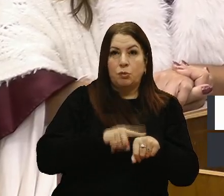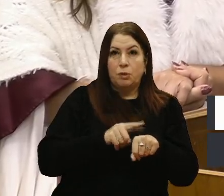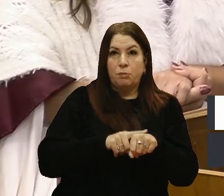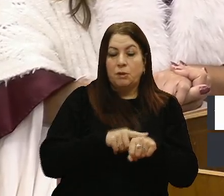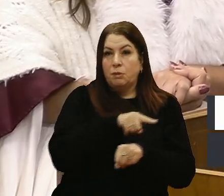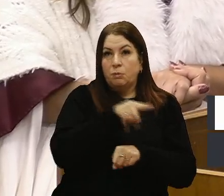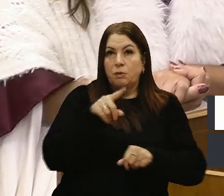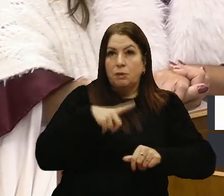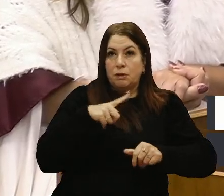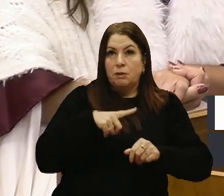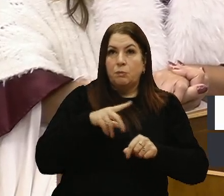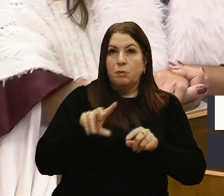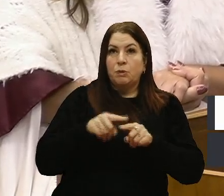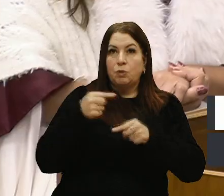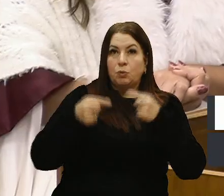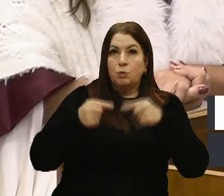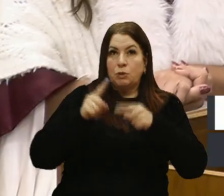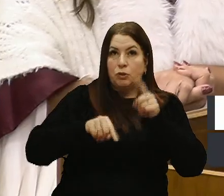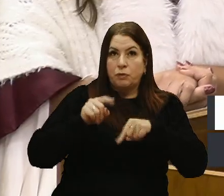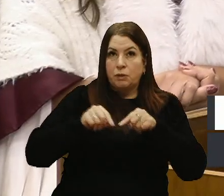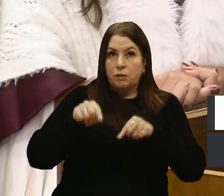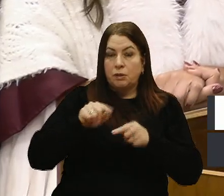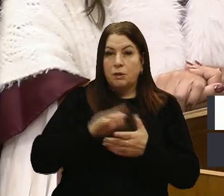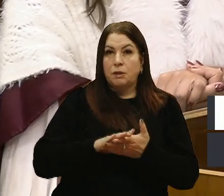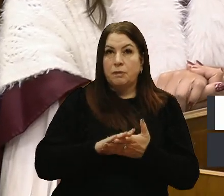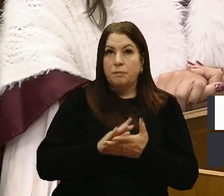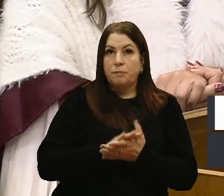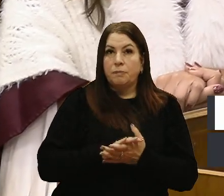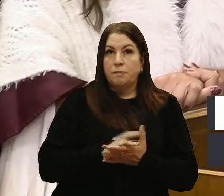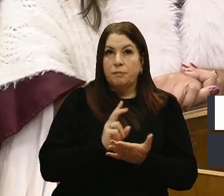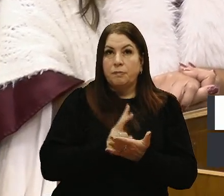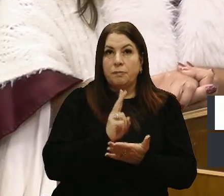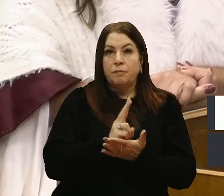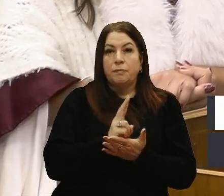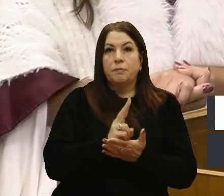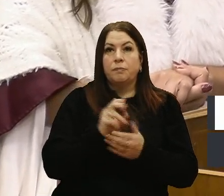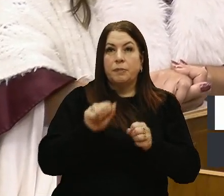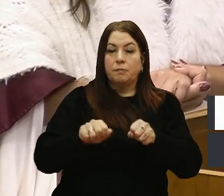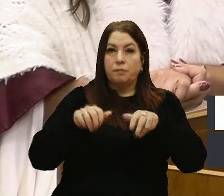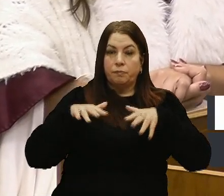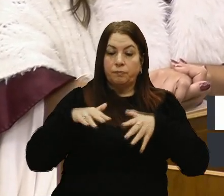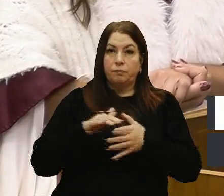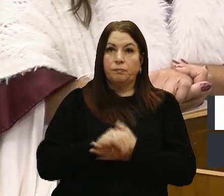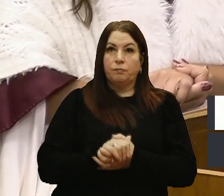vocês têm também as suas atividades aqui para serem tocadas no plenário.